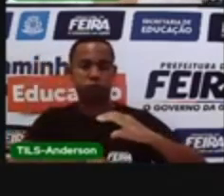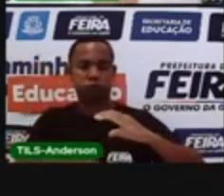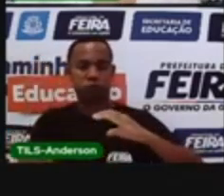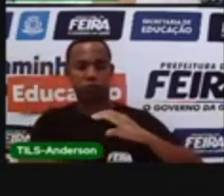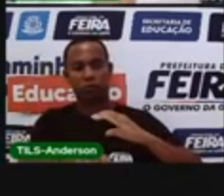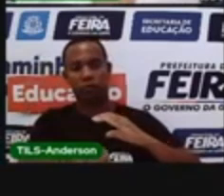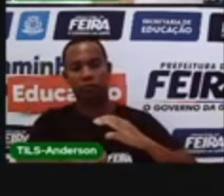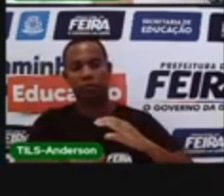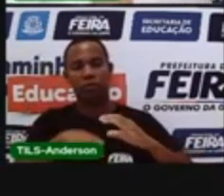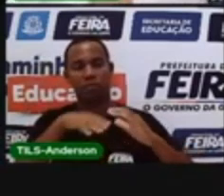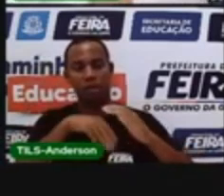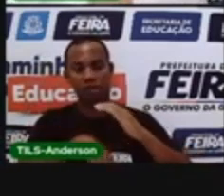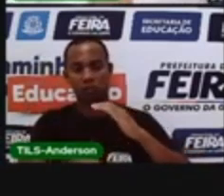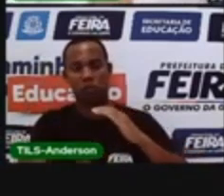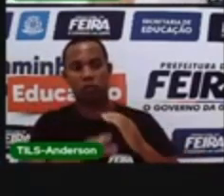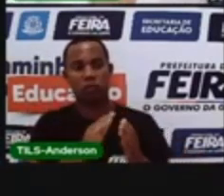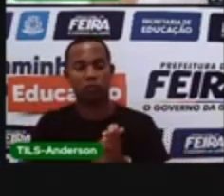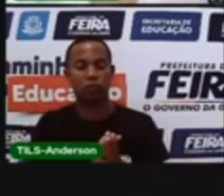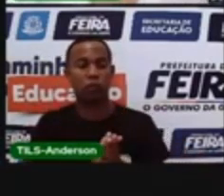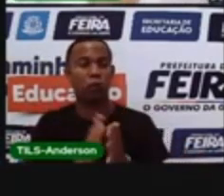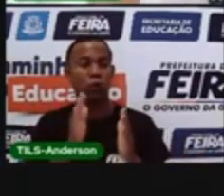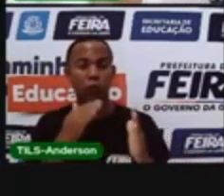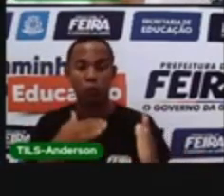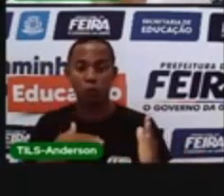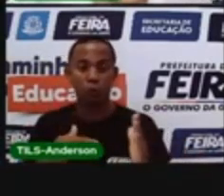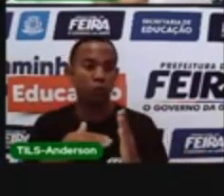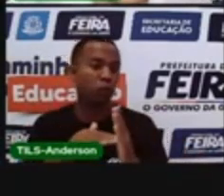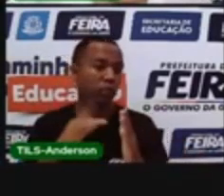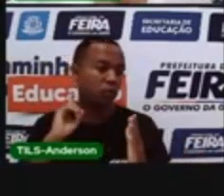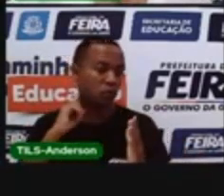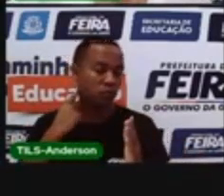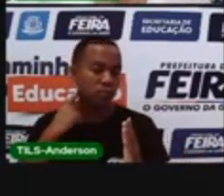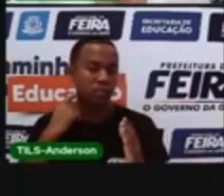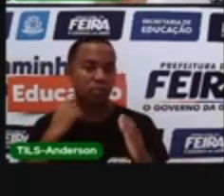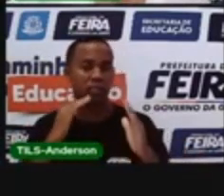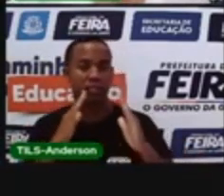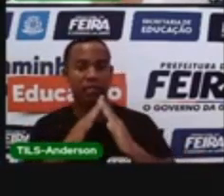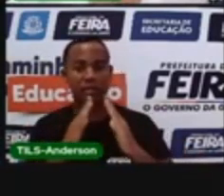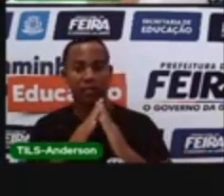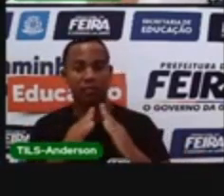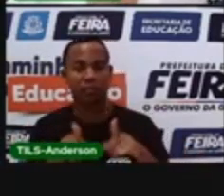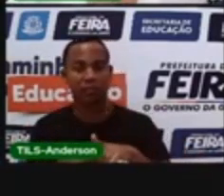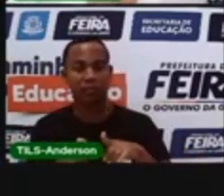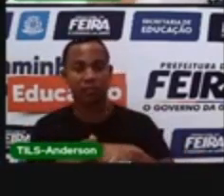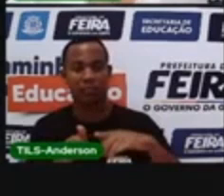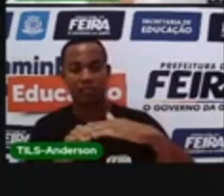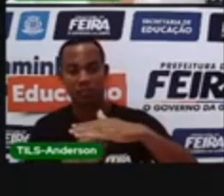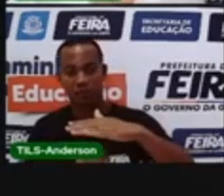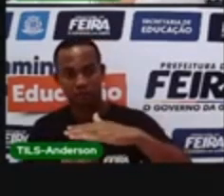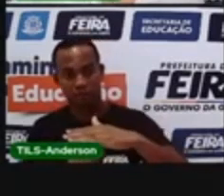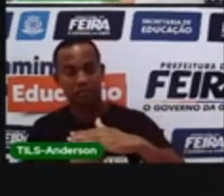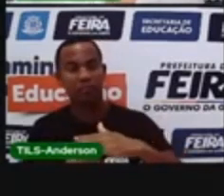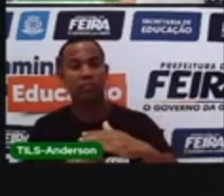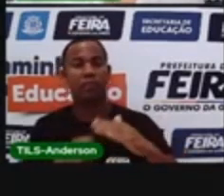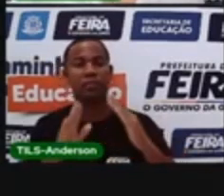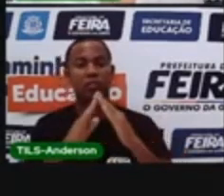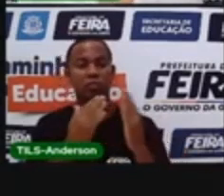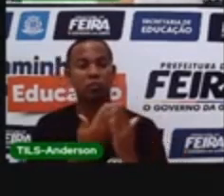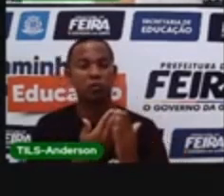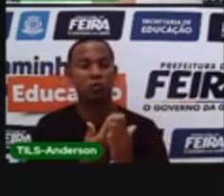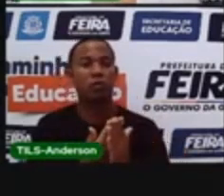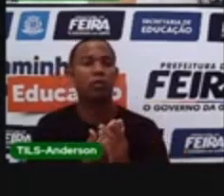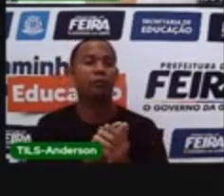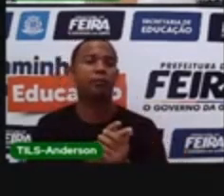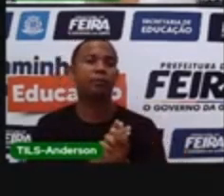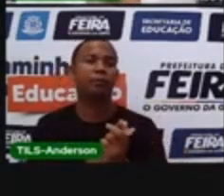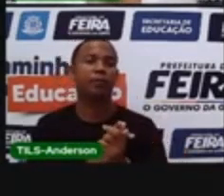por debaixo, que levam todo o esgoto das casas, indústrias e escolas para as estações de